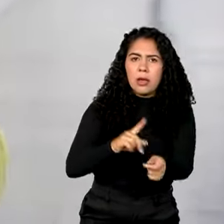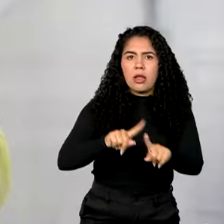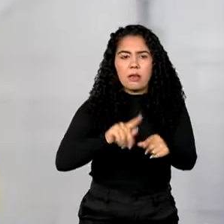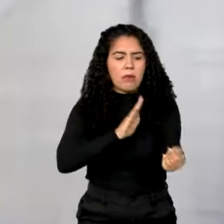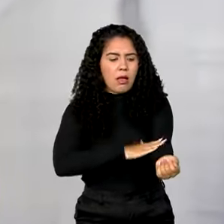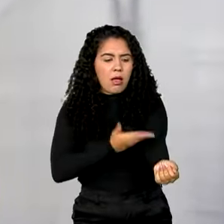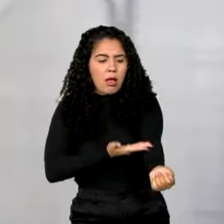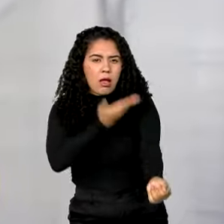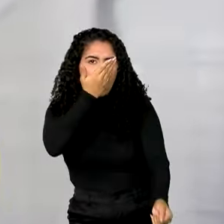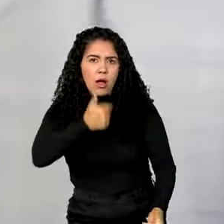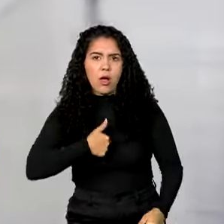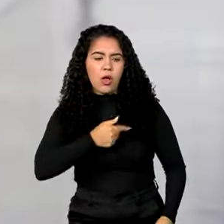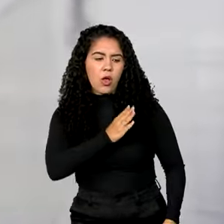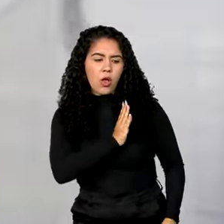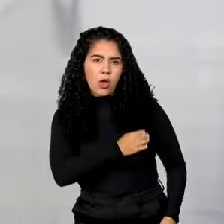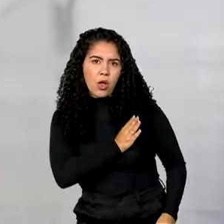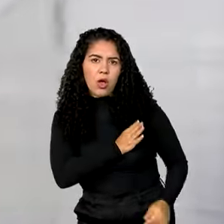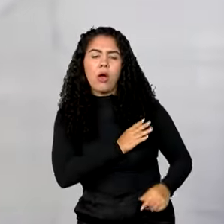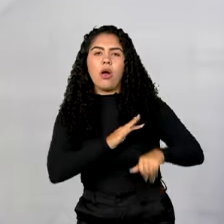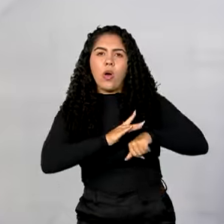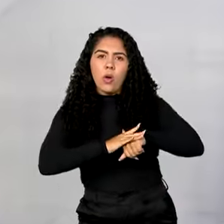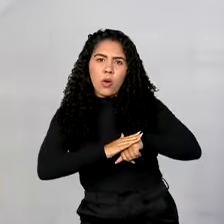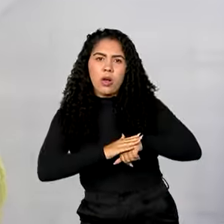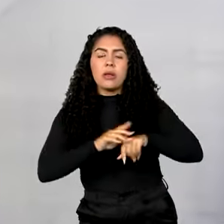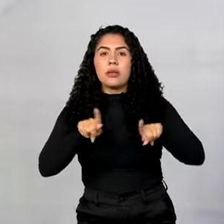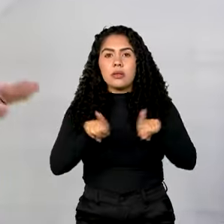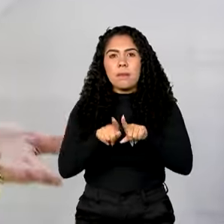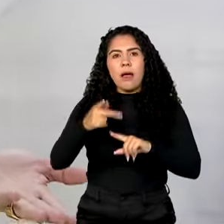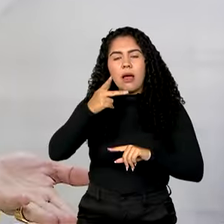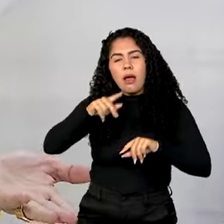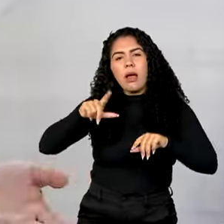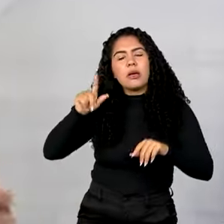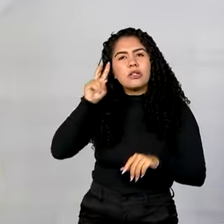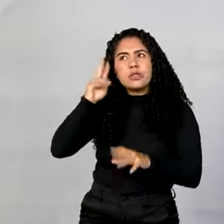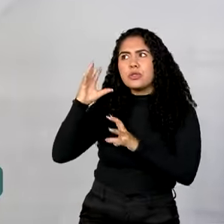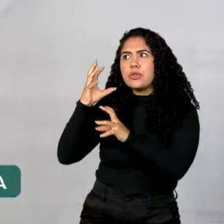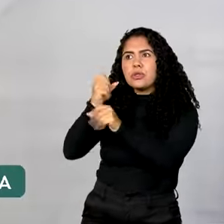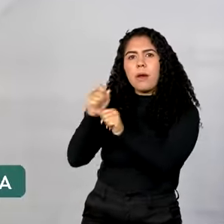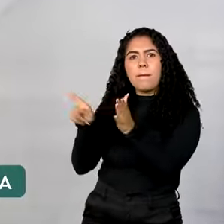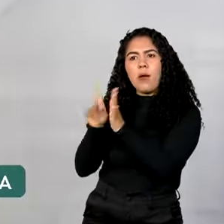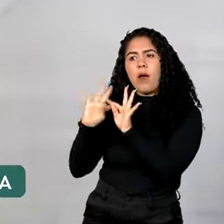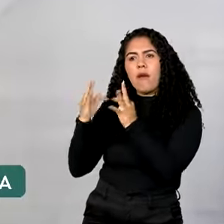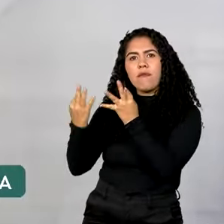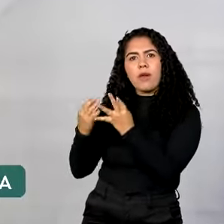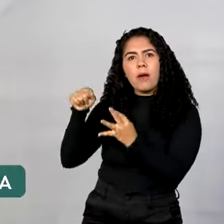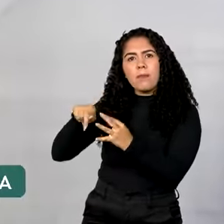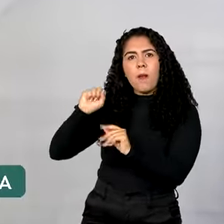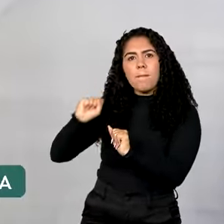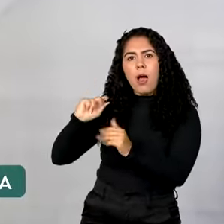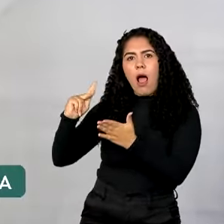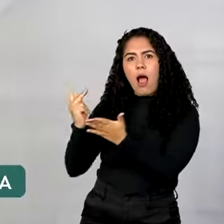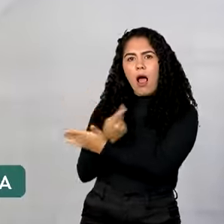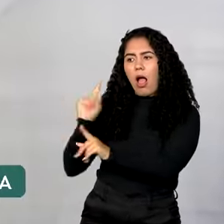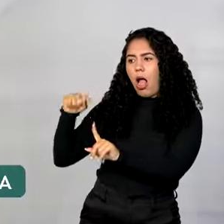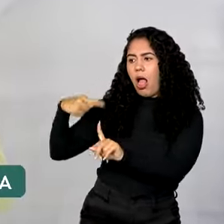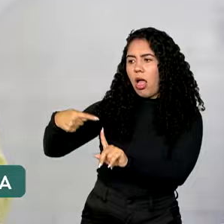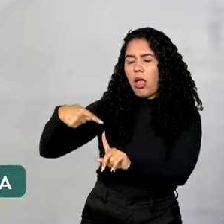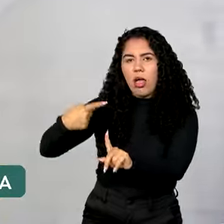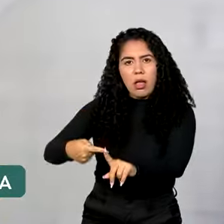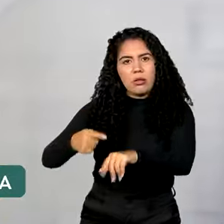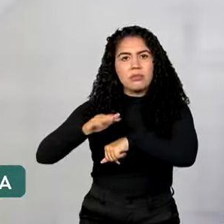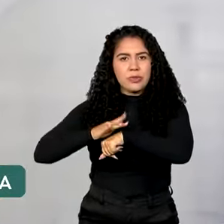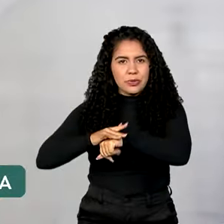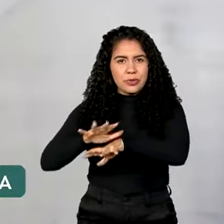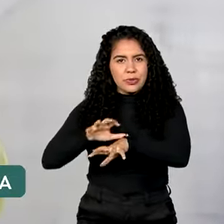coração, tabagismo, além de histórico familiar, estão mais propensas a desenvolver a doença renal crônica. Por isso,